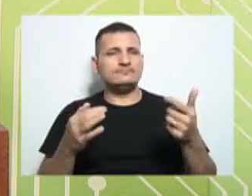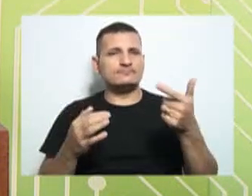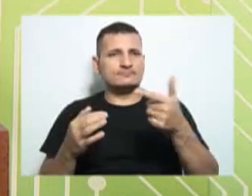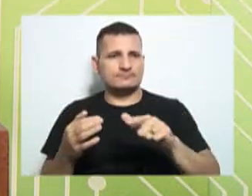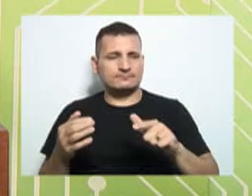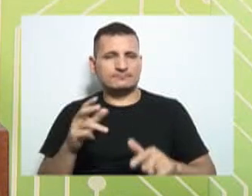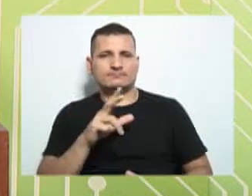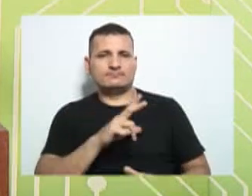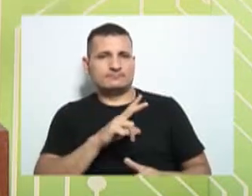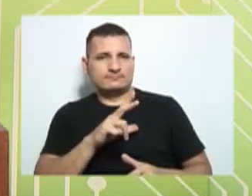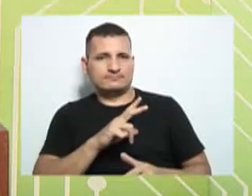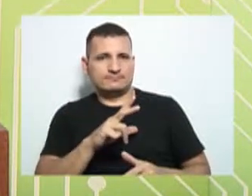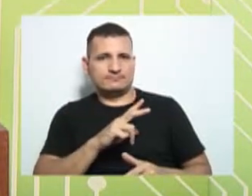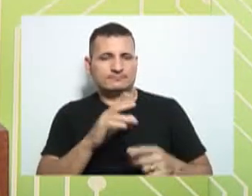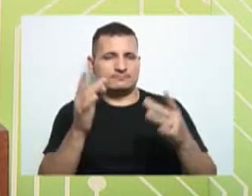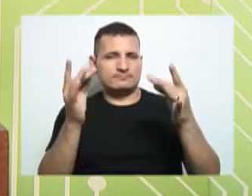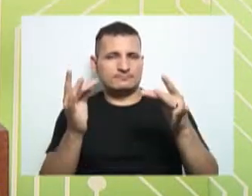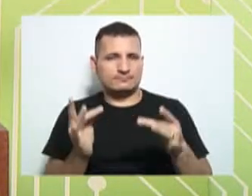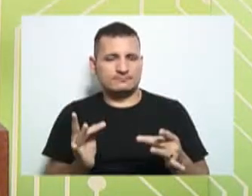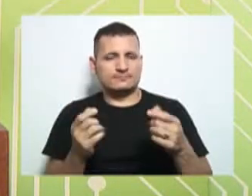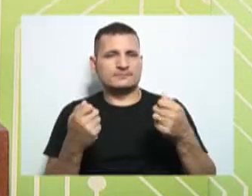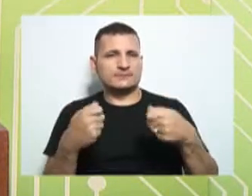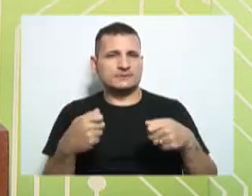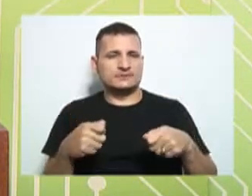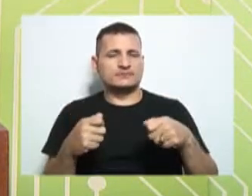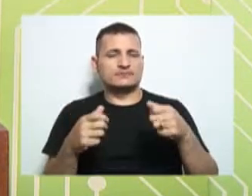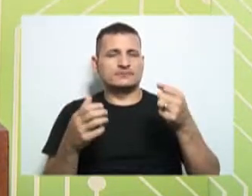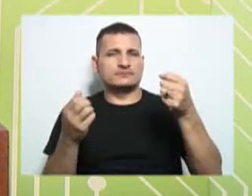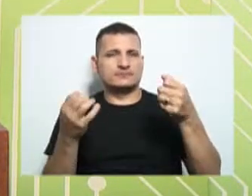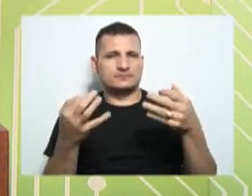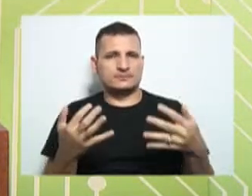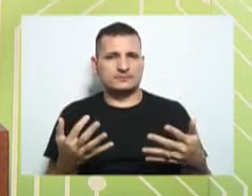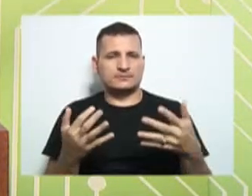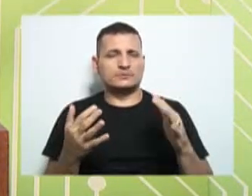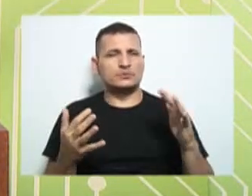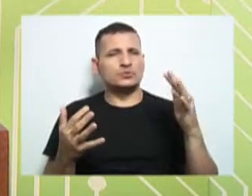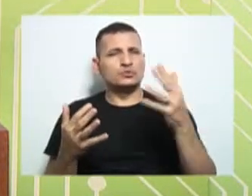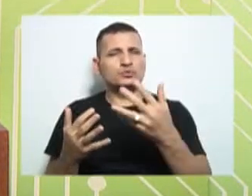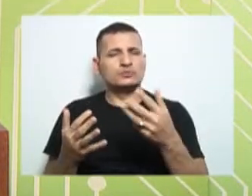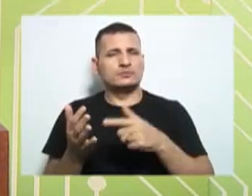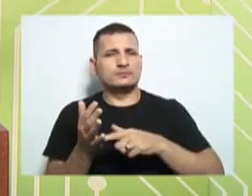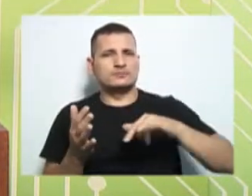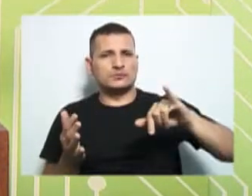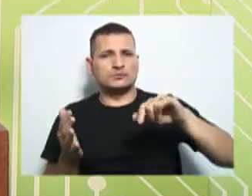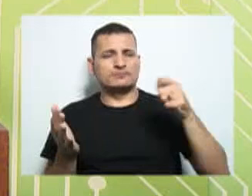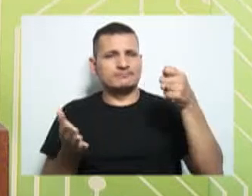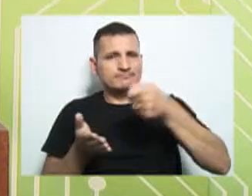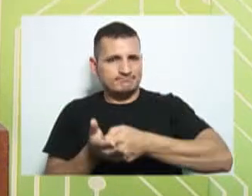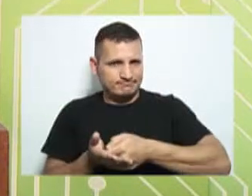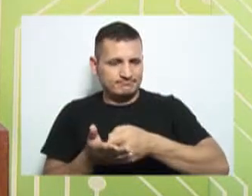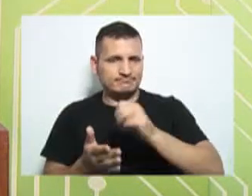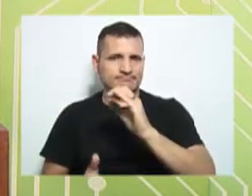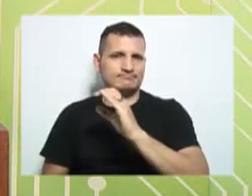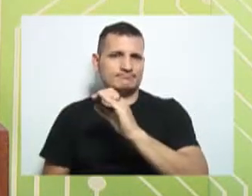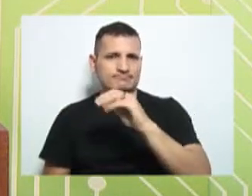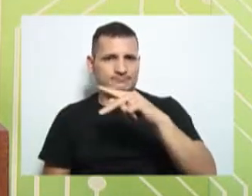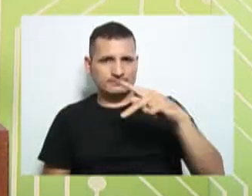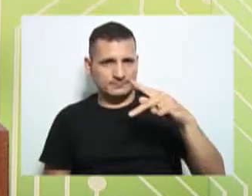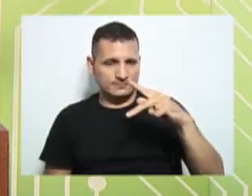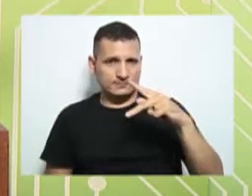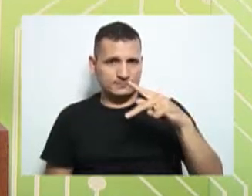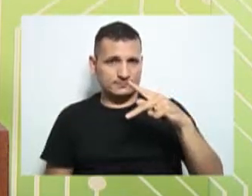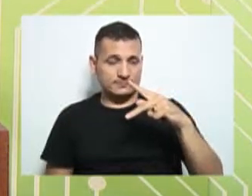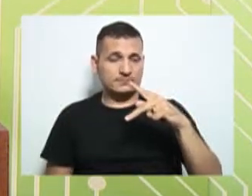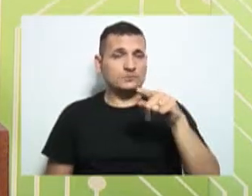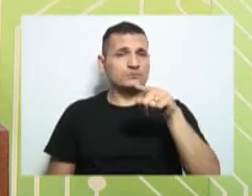detalhes que tem que ser colocado com relação a todos os tributos que tem que ser pago pela cooperativa, a partir do momento